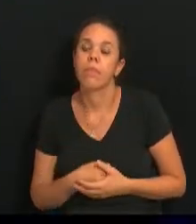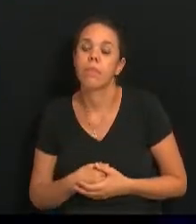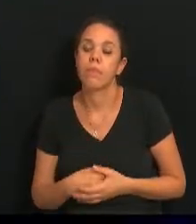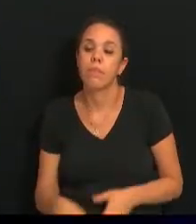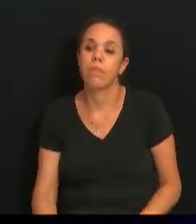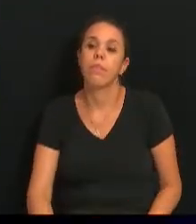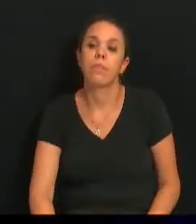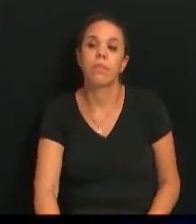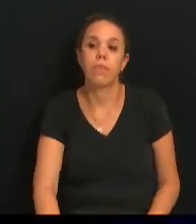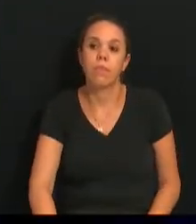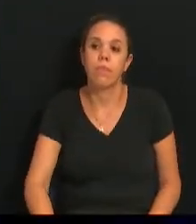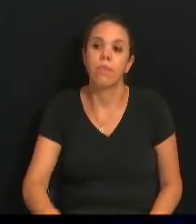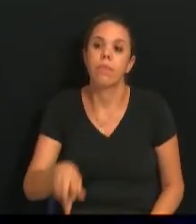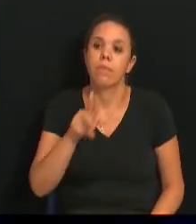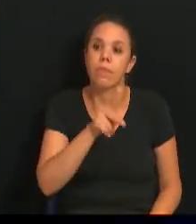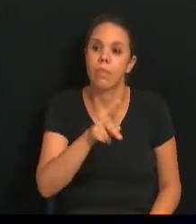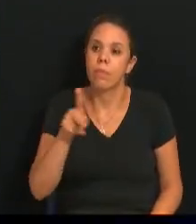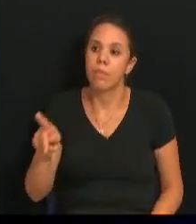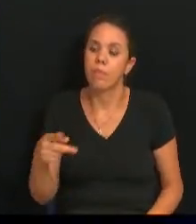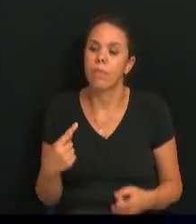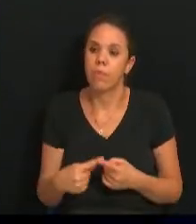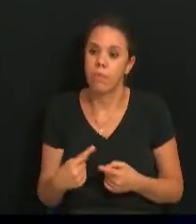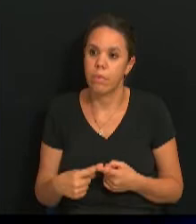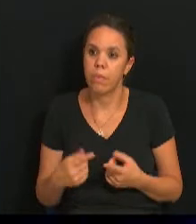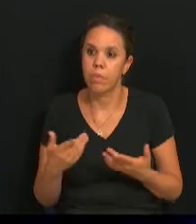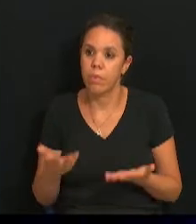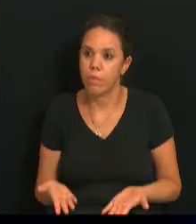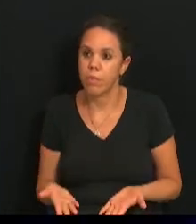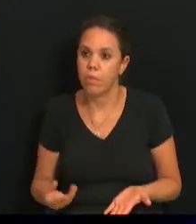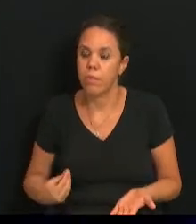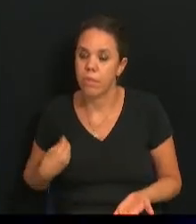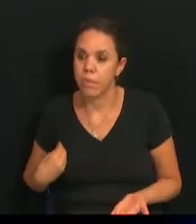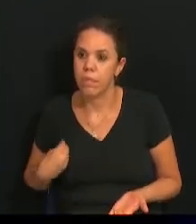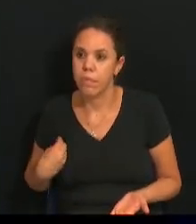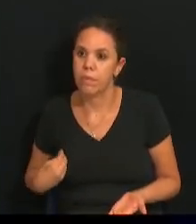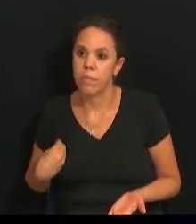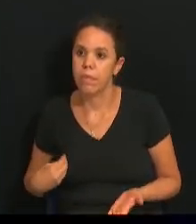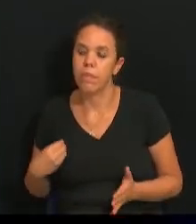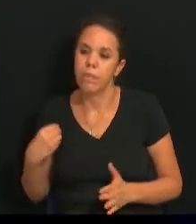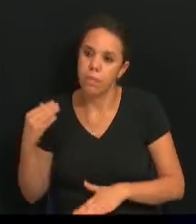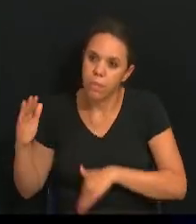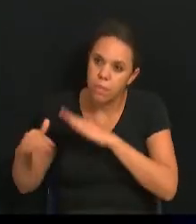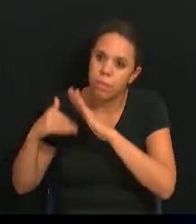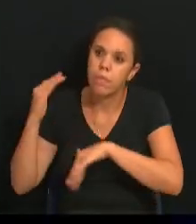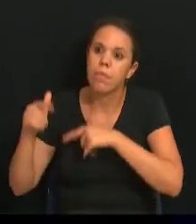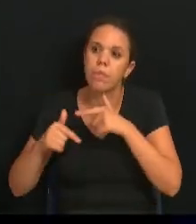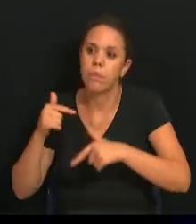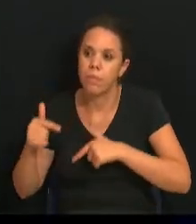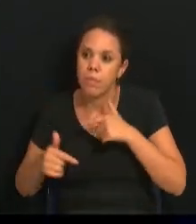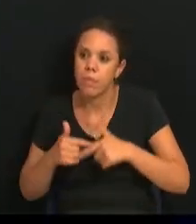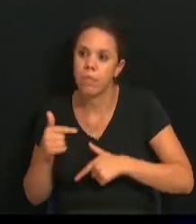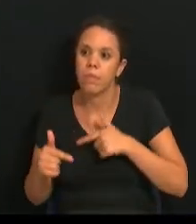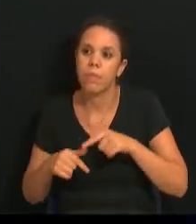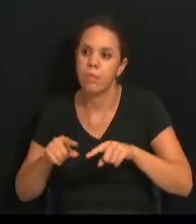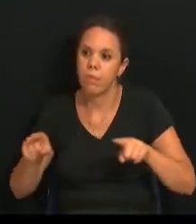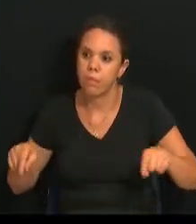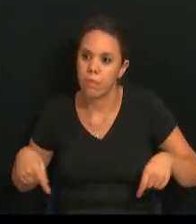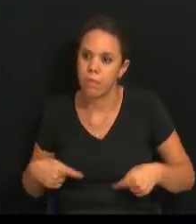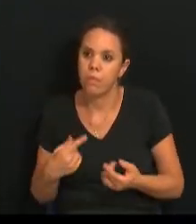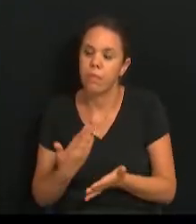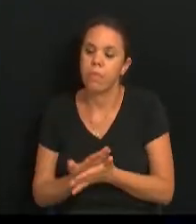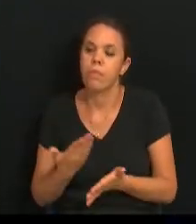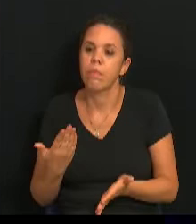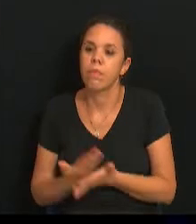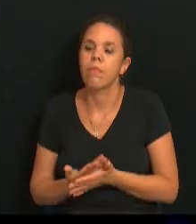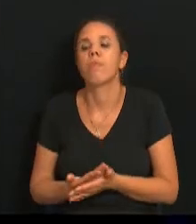como professoras, porque nós estamos ali, nós desenvolvemos todo o trabalho dentro da sala de aula, a